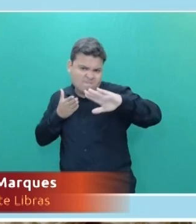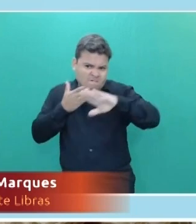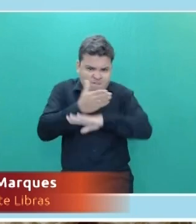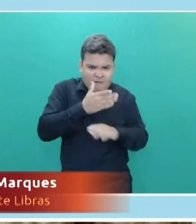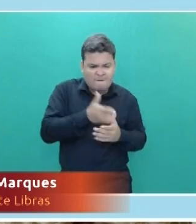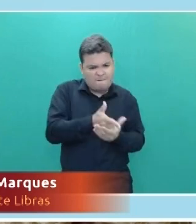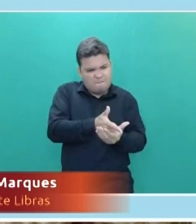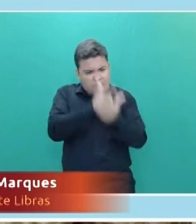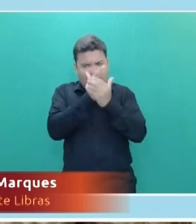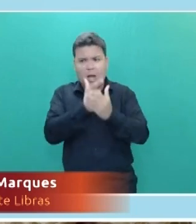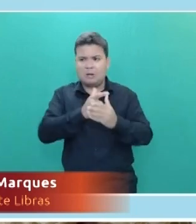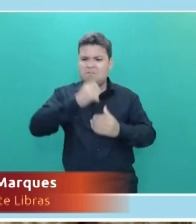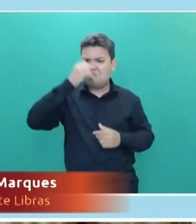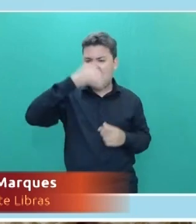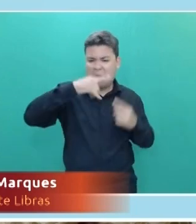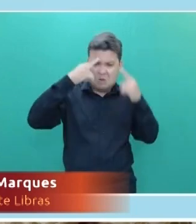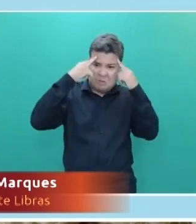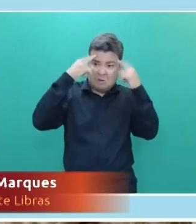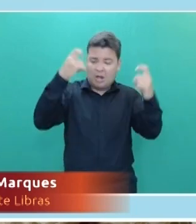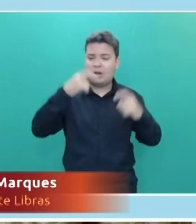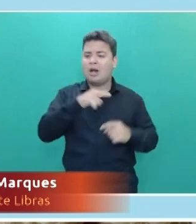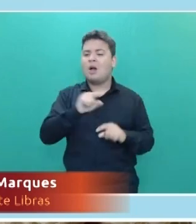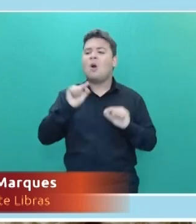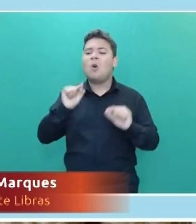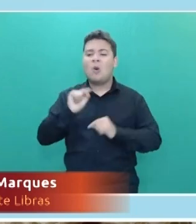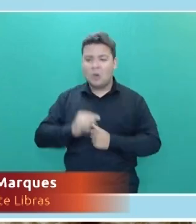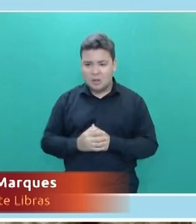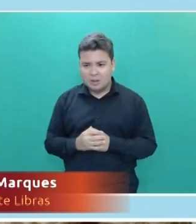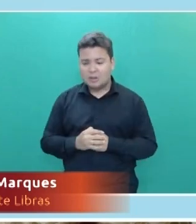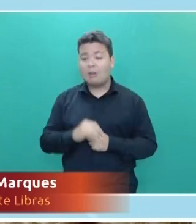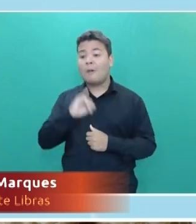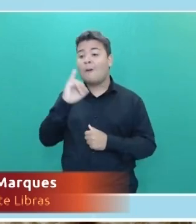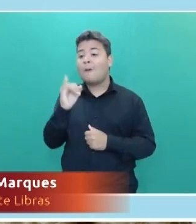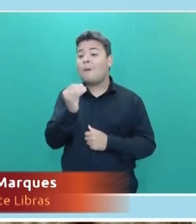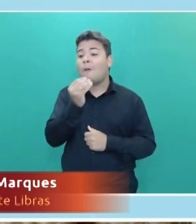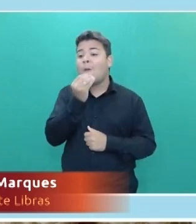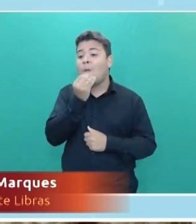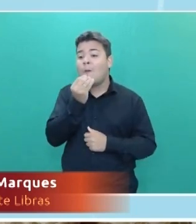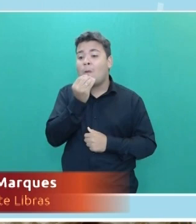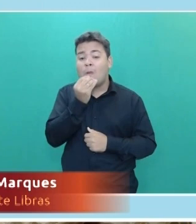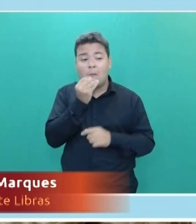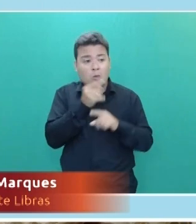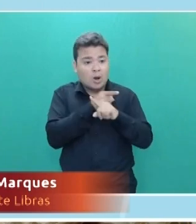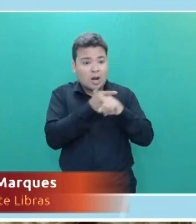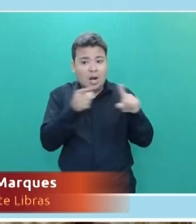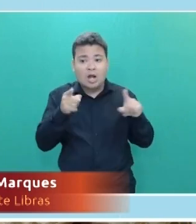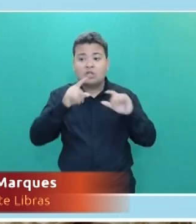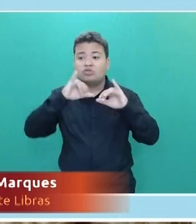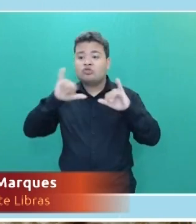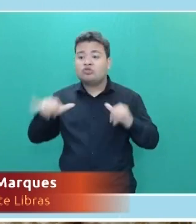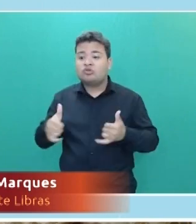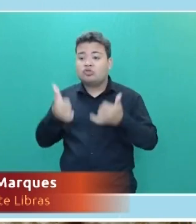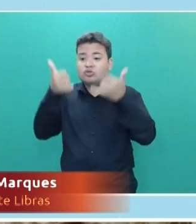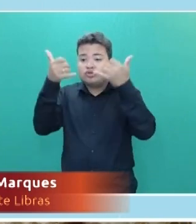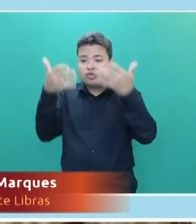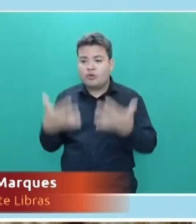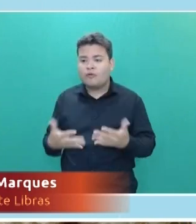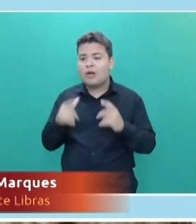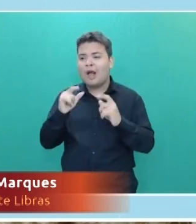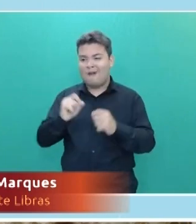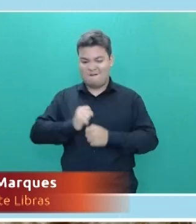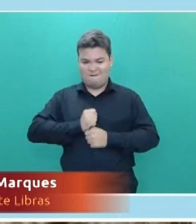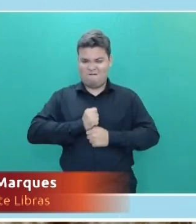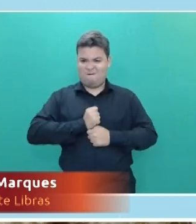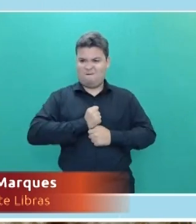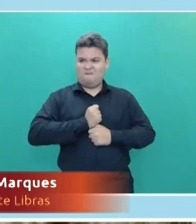tem que tomar muito cuidado, porque se torna uma oportunidade, inclusive, para a justificativa desse discurso de ódio,